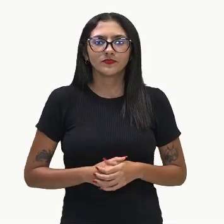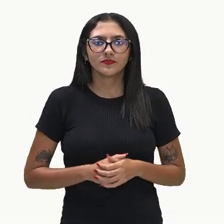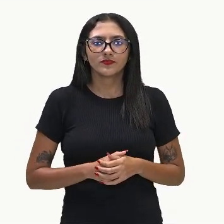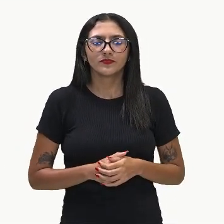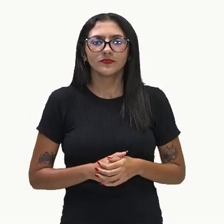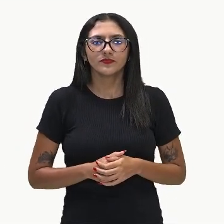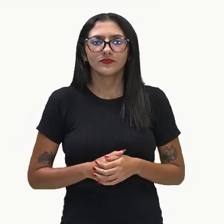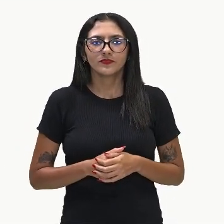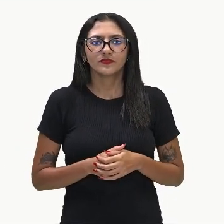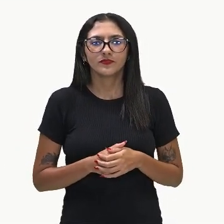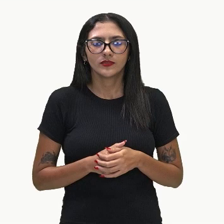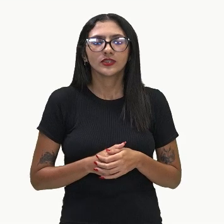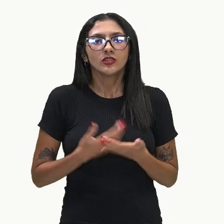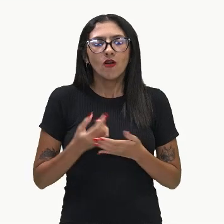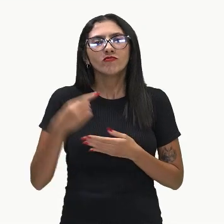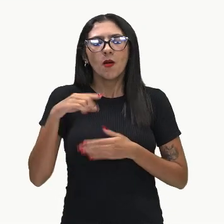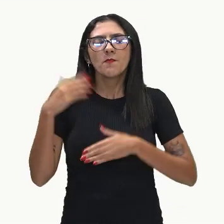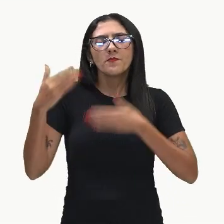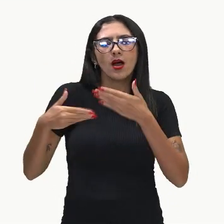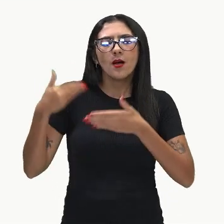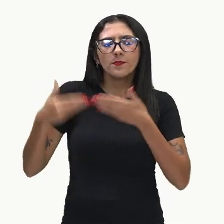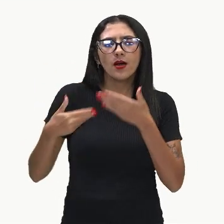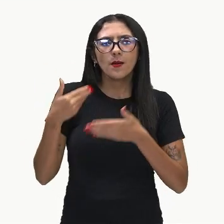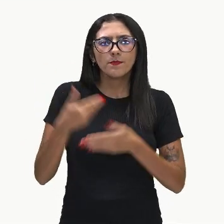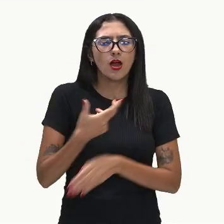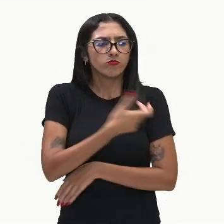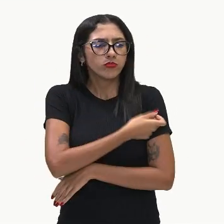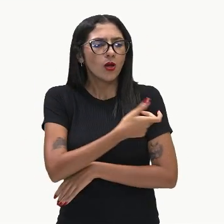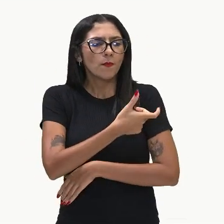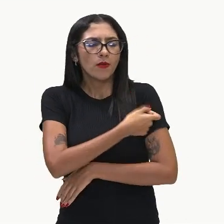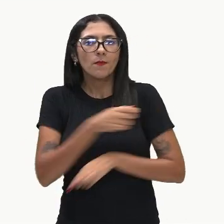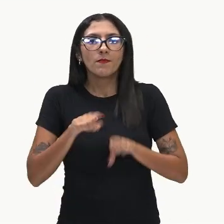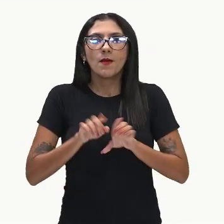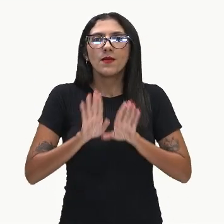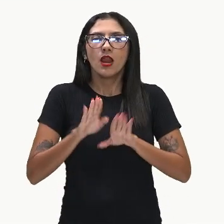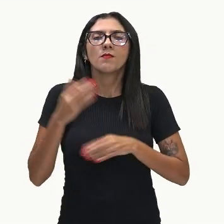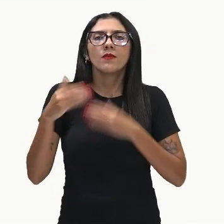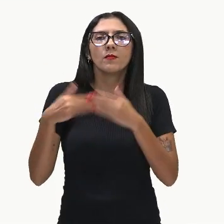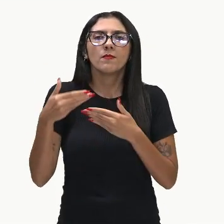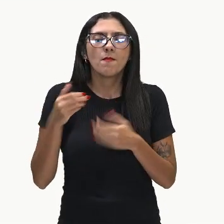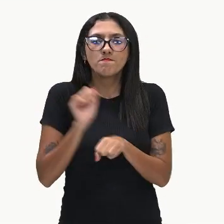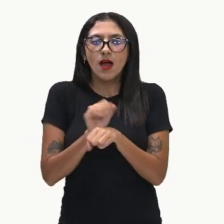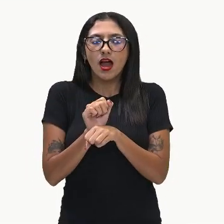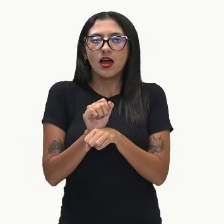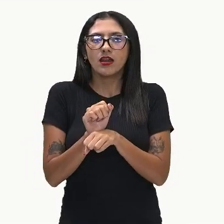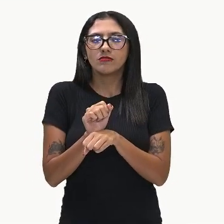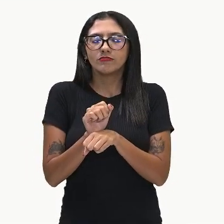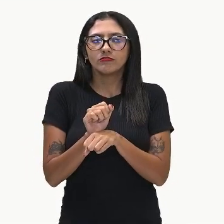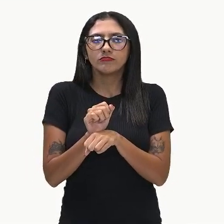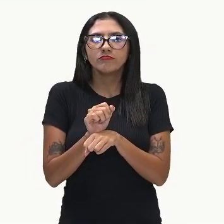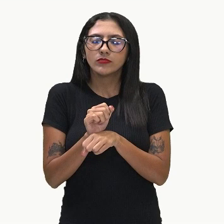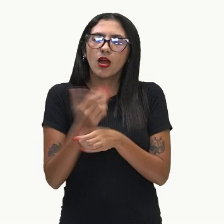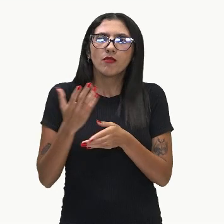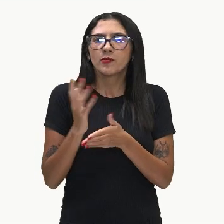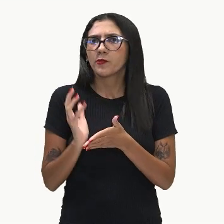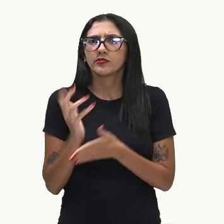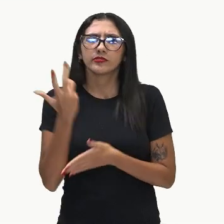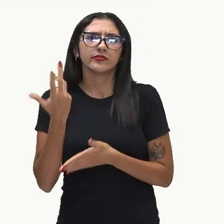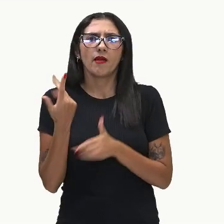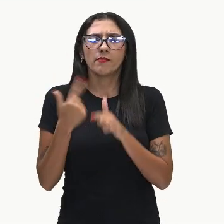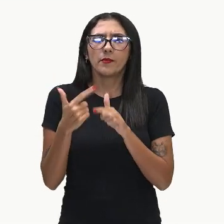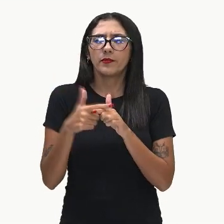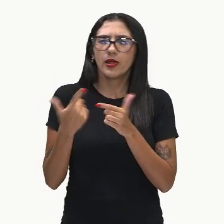está fazendo uso, tudo bem, uma hora você vai parar, né? Você pode parar por algum motivo.